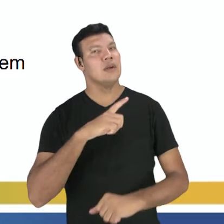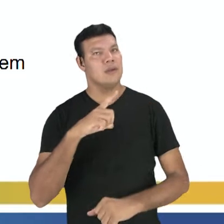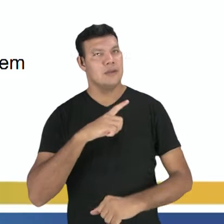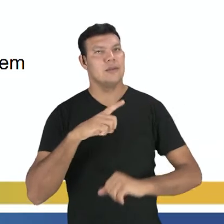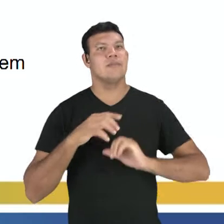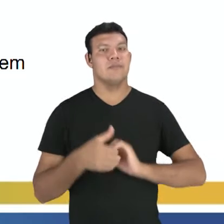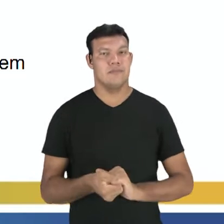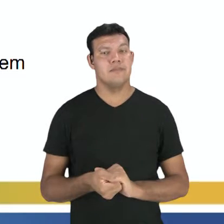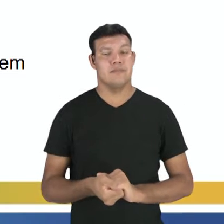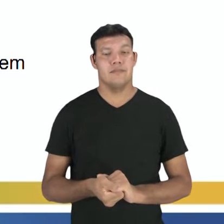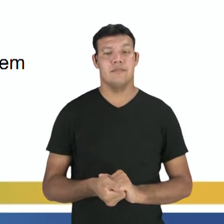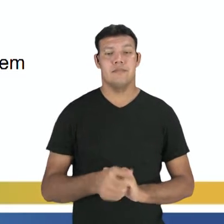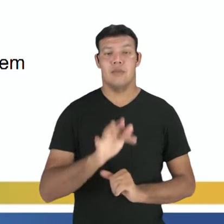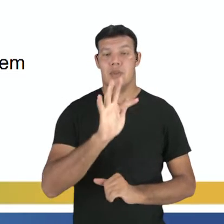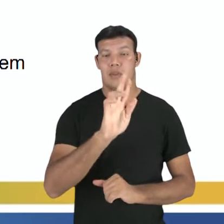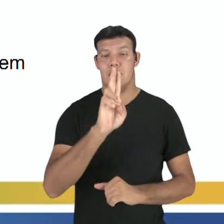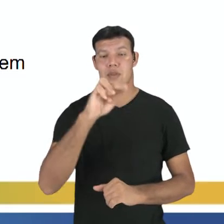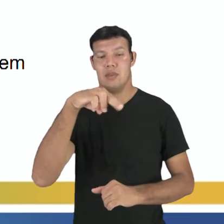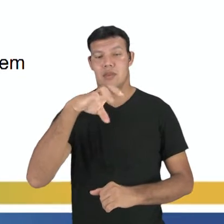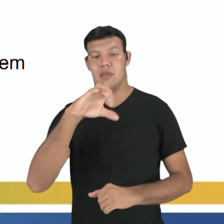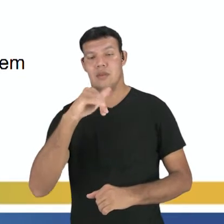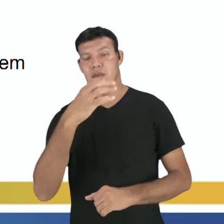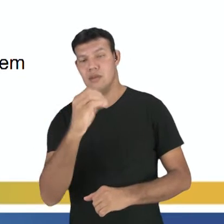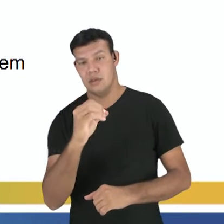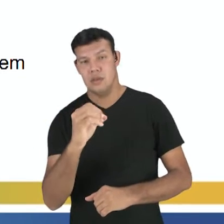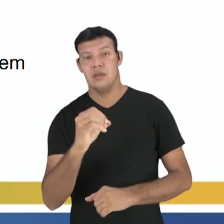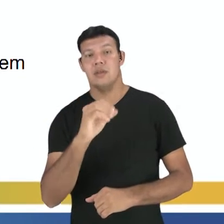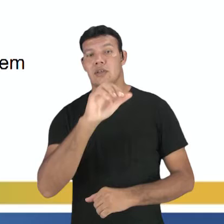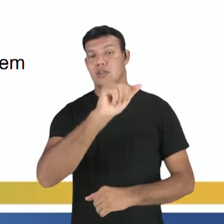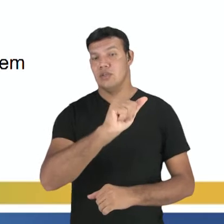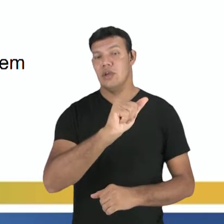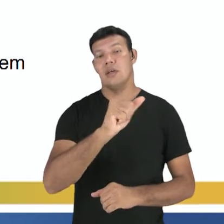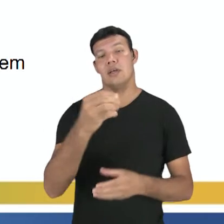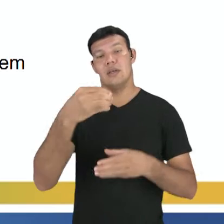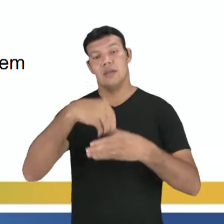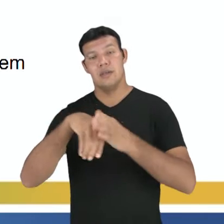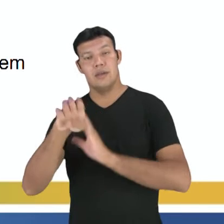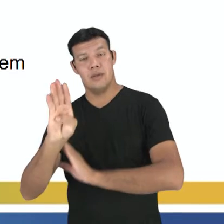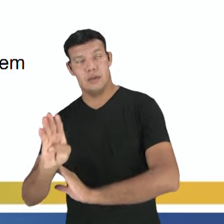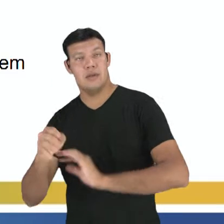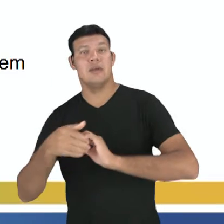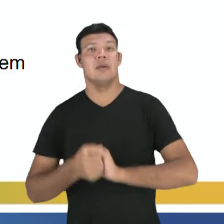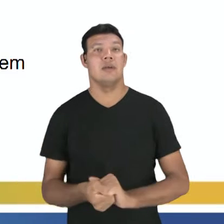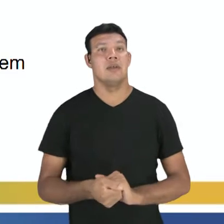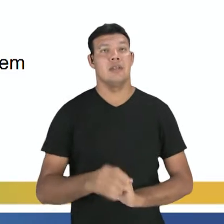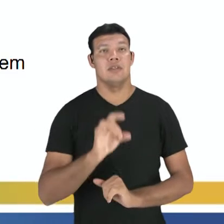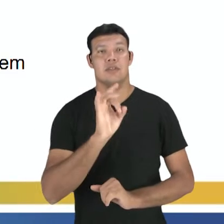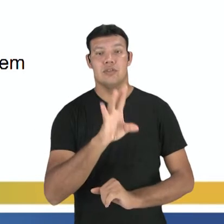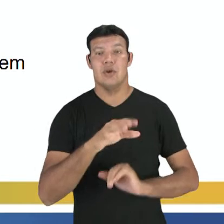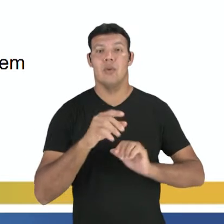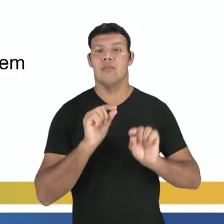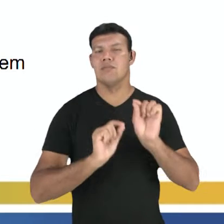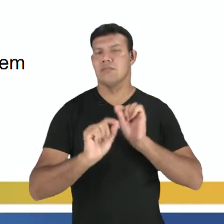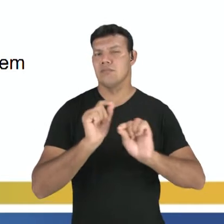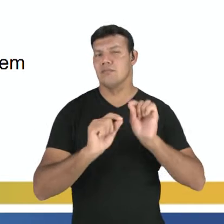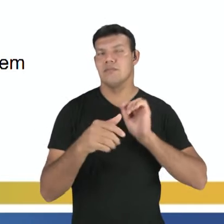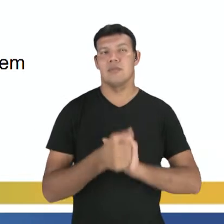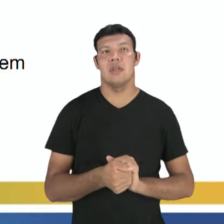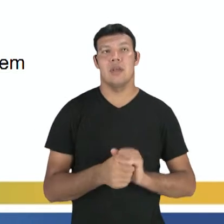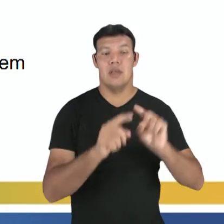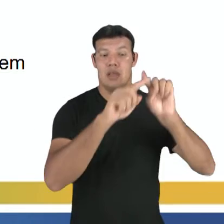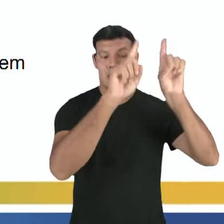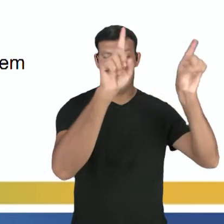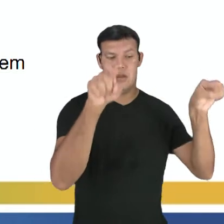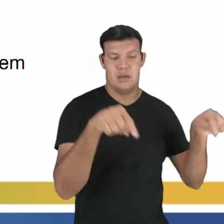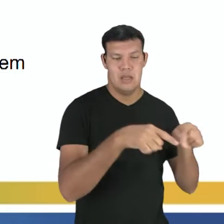Que a minha função de A em B, ela tem vários pontos, mas, porém, está sobrando um ponto no